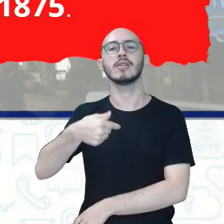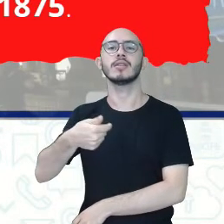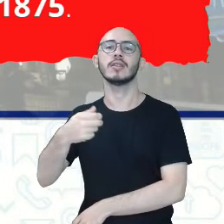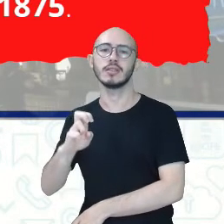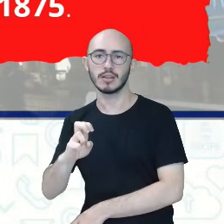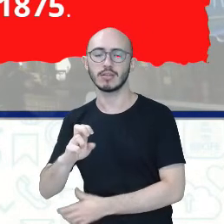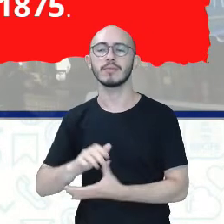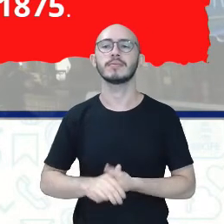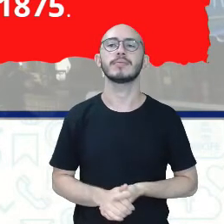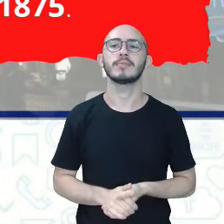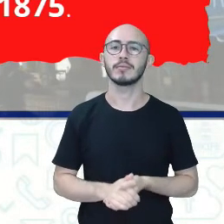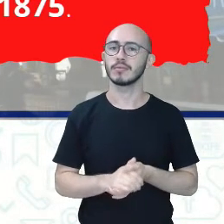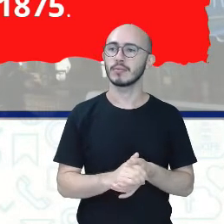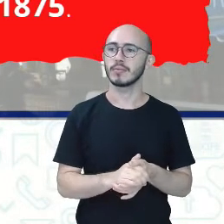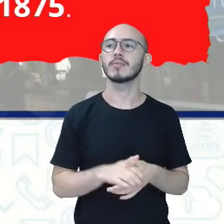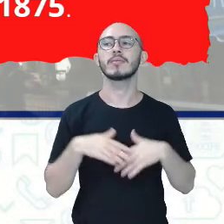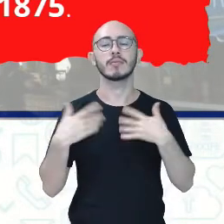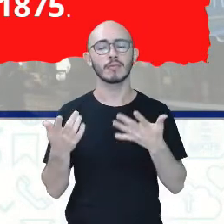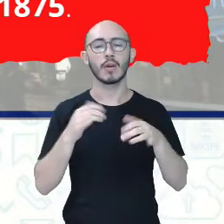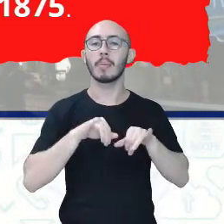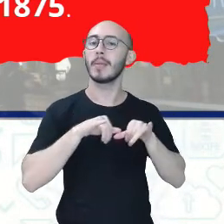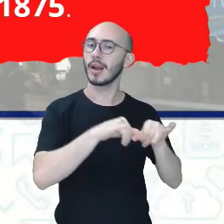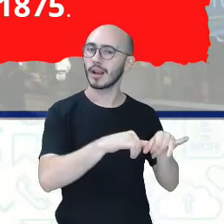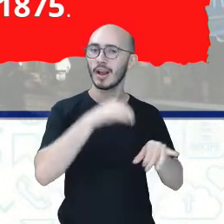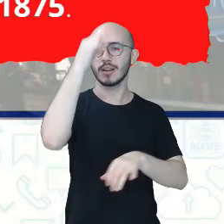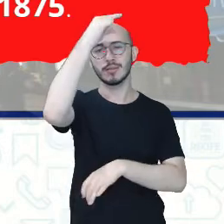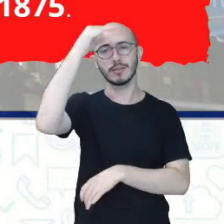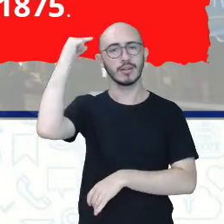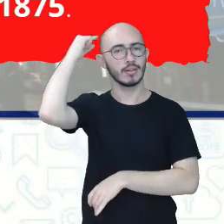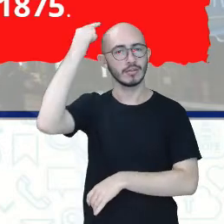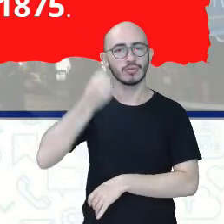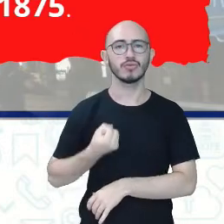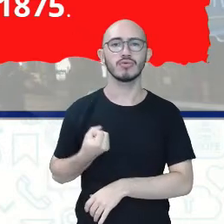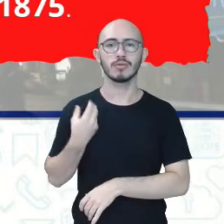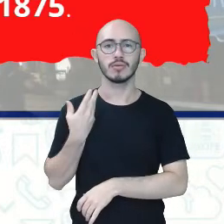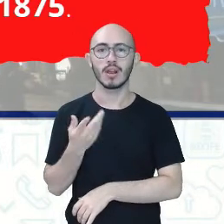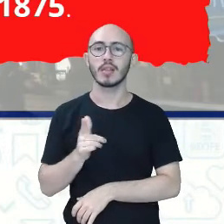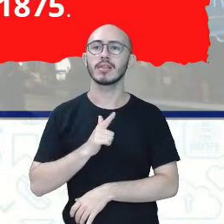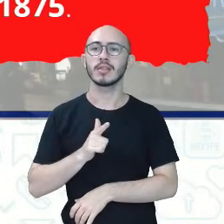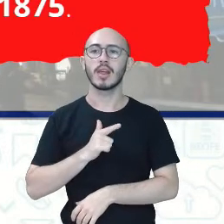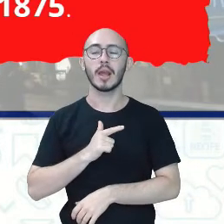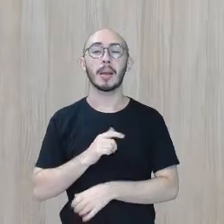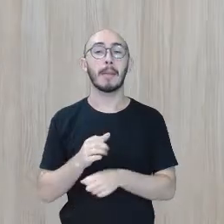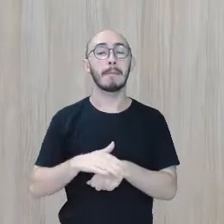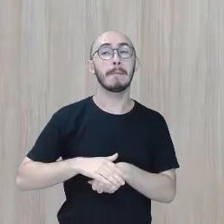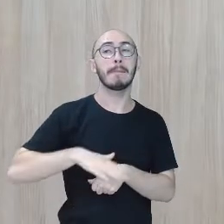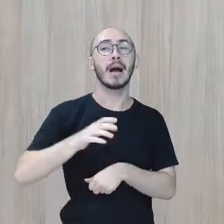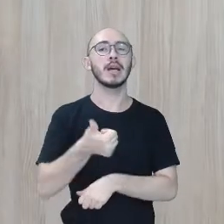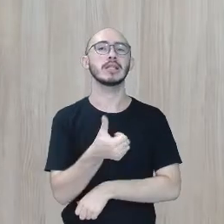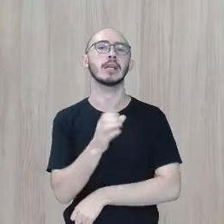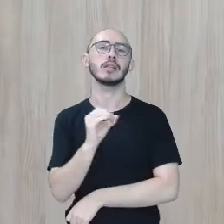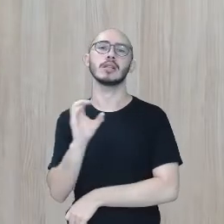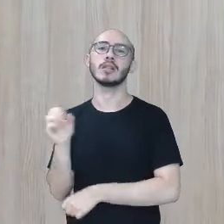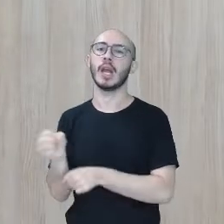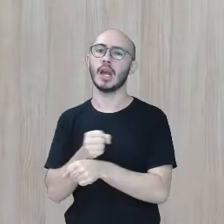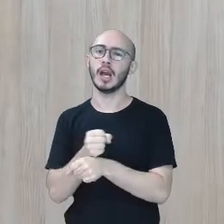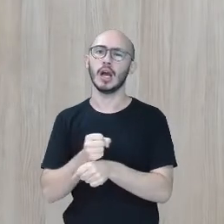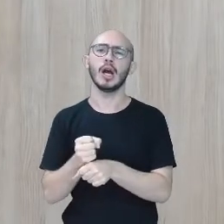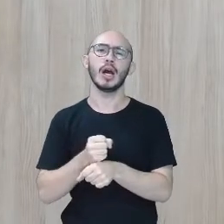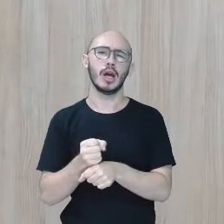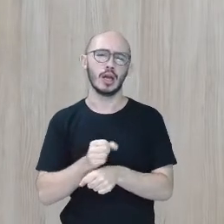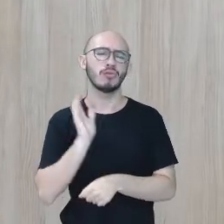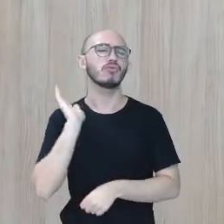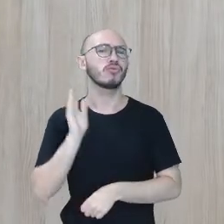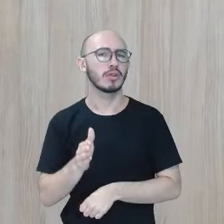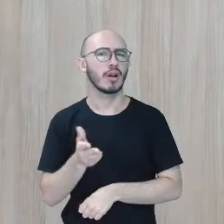1875. Então, o mercado público de São José, ele já tem mais de 100 anos de história, né? Então, é um mercado